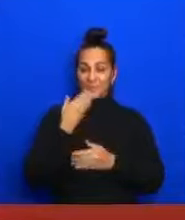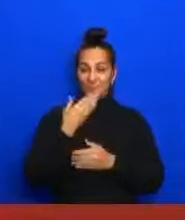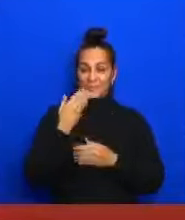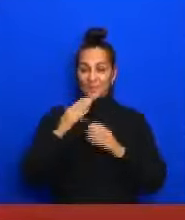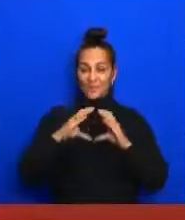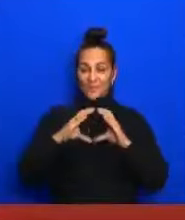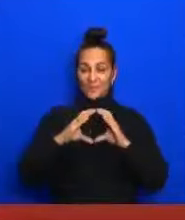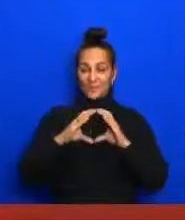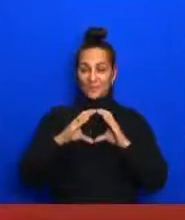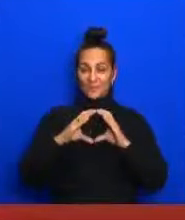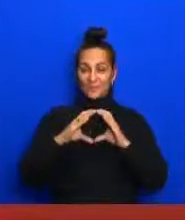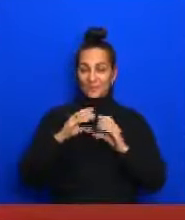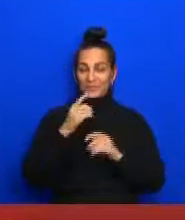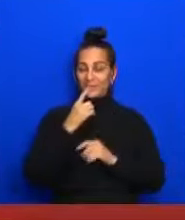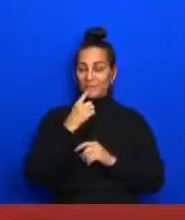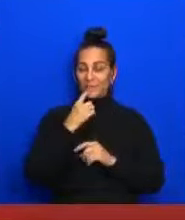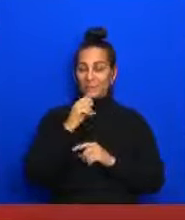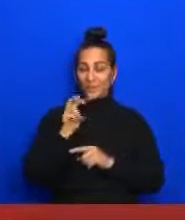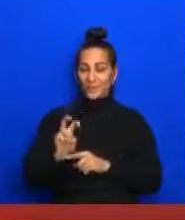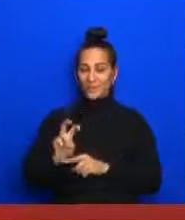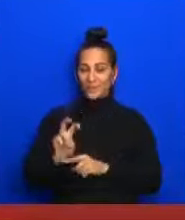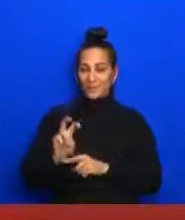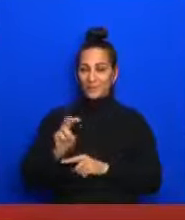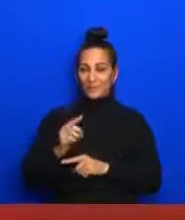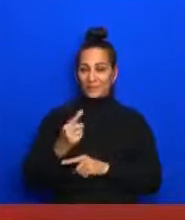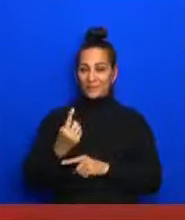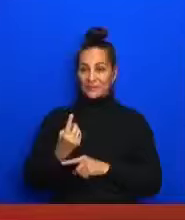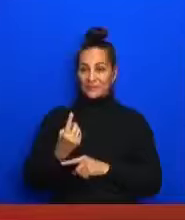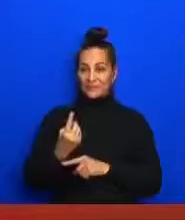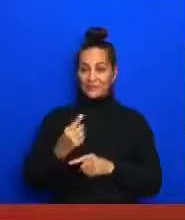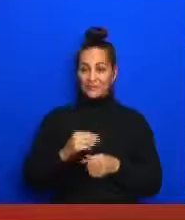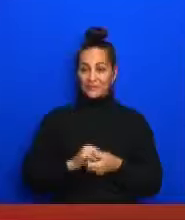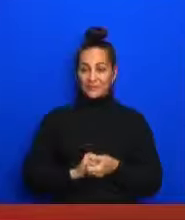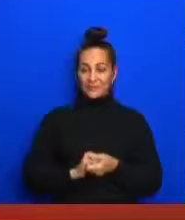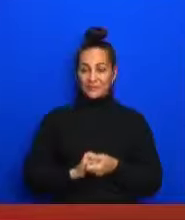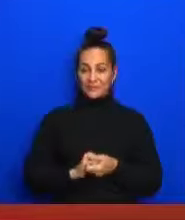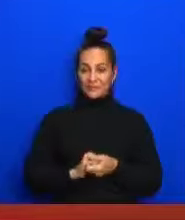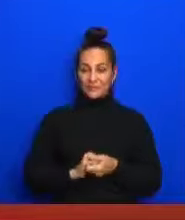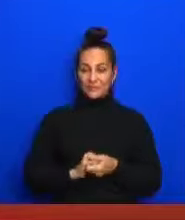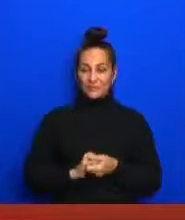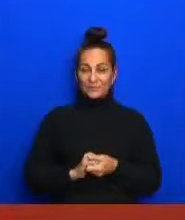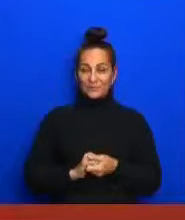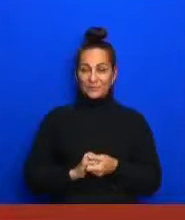Fácil. Bola vermelha 51. Vermelha número 51.